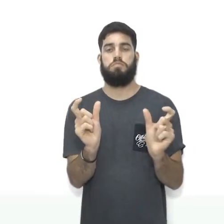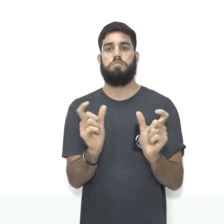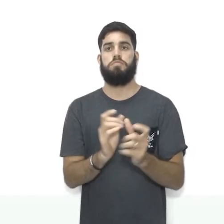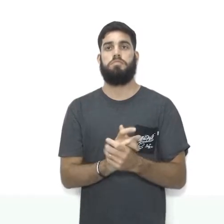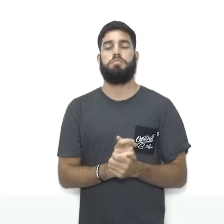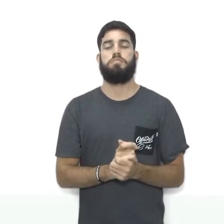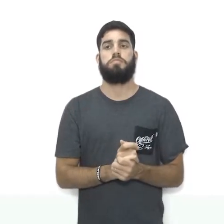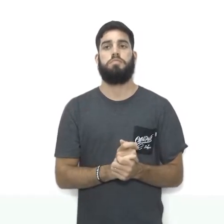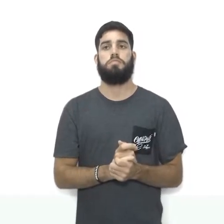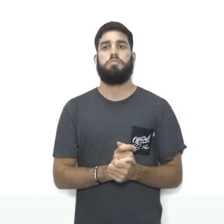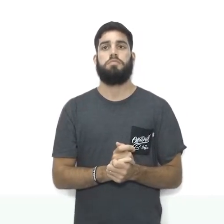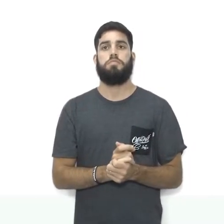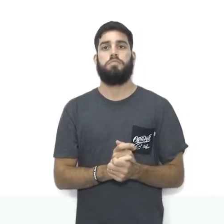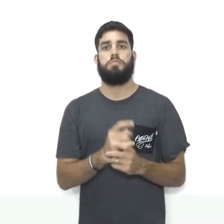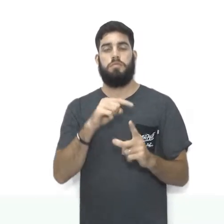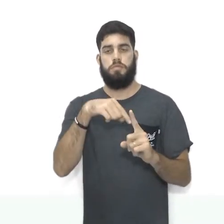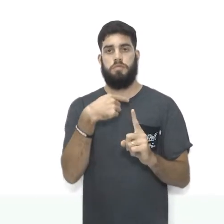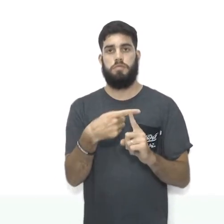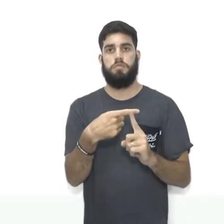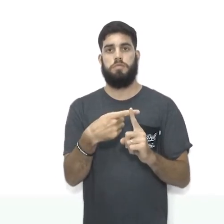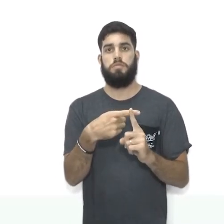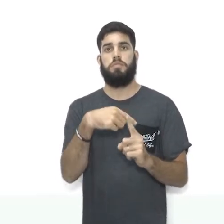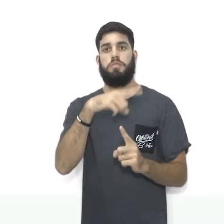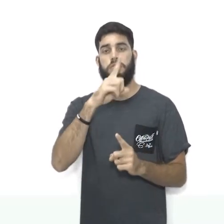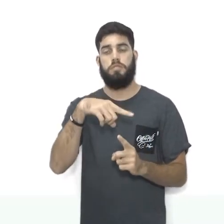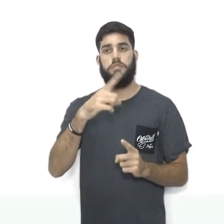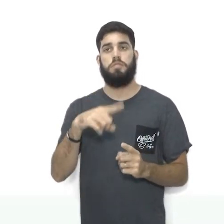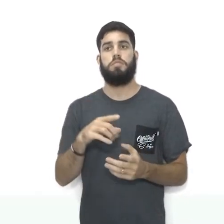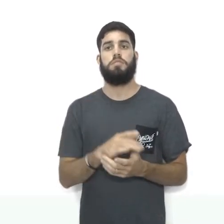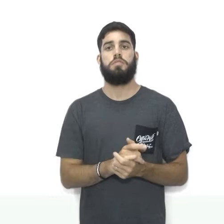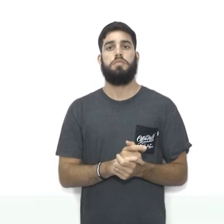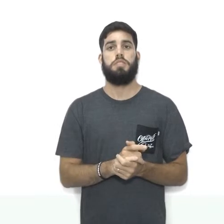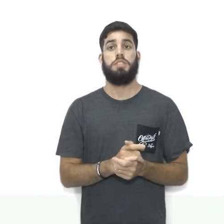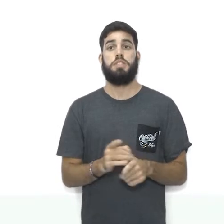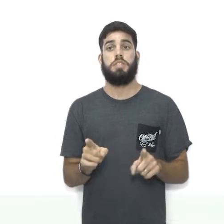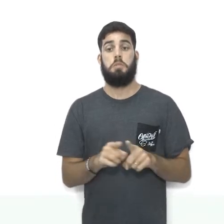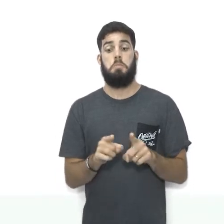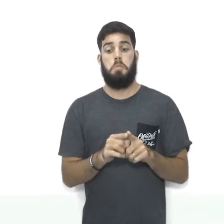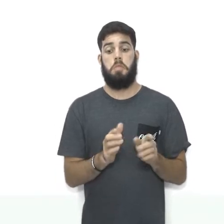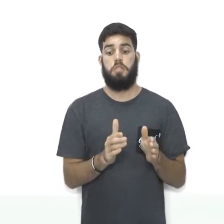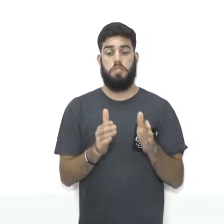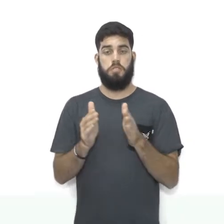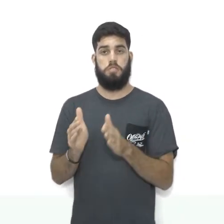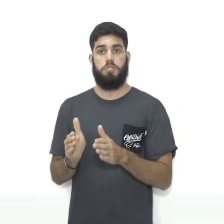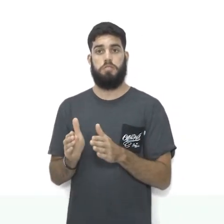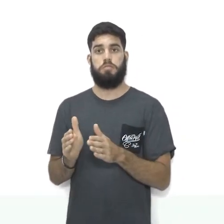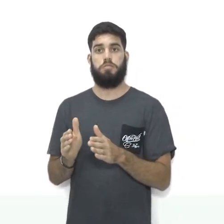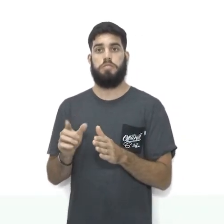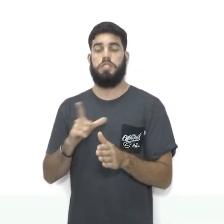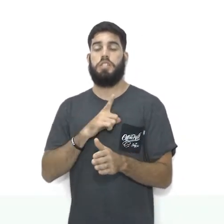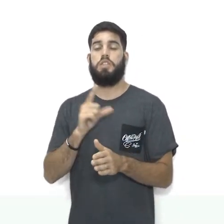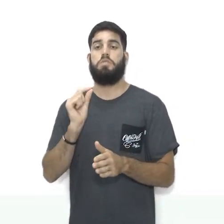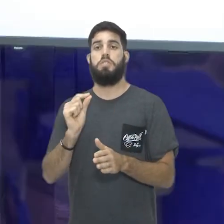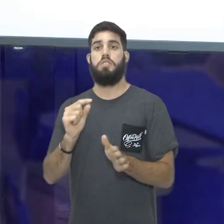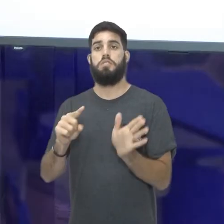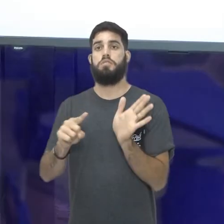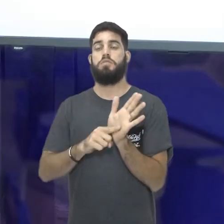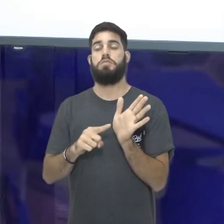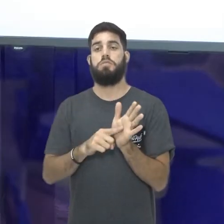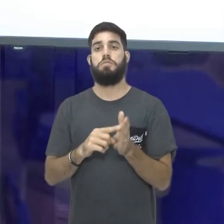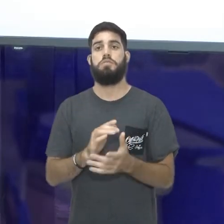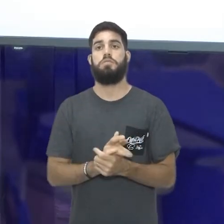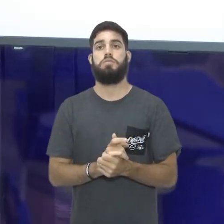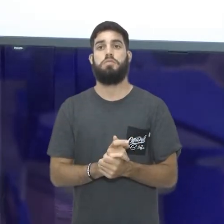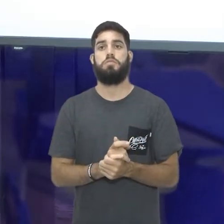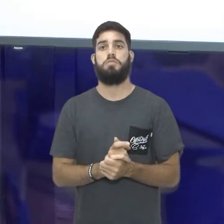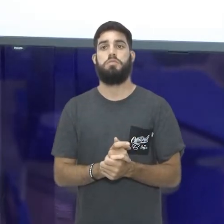ela traz uma adição entre as variáveis x e y, enquanto a segunda ela traz uma subtração, que representa justamente aquela